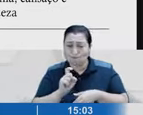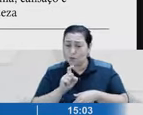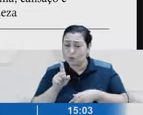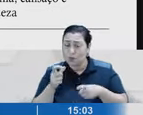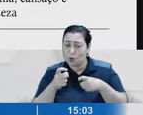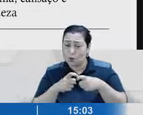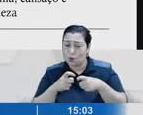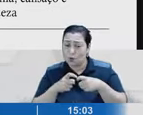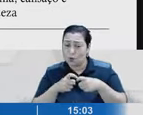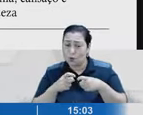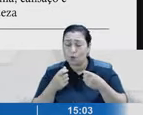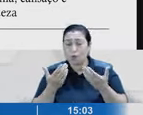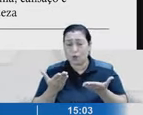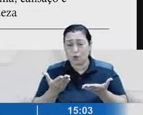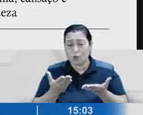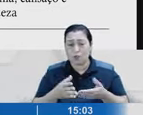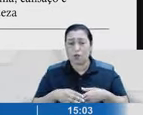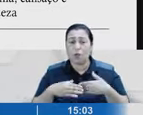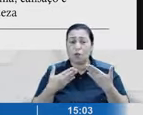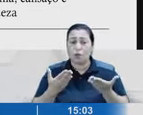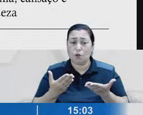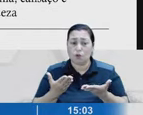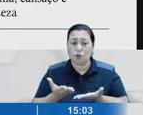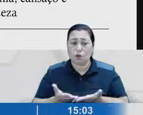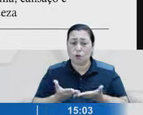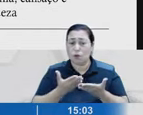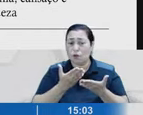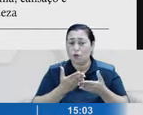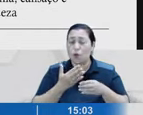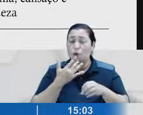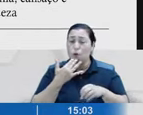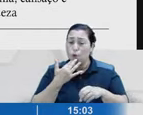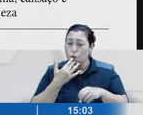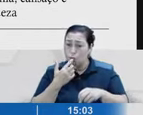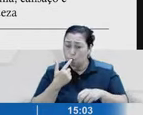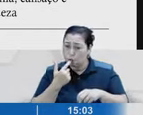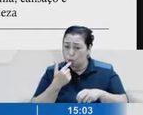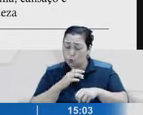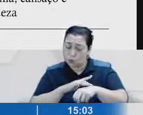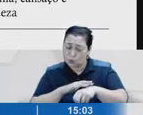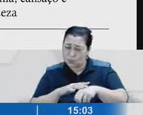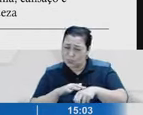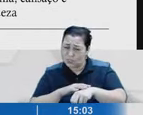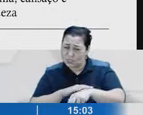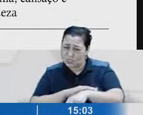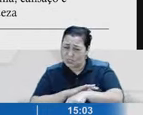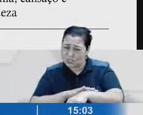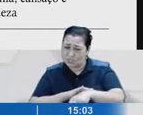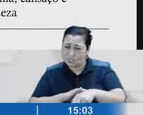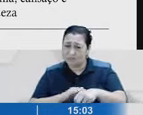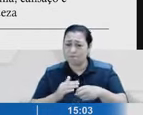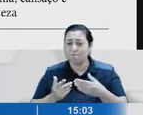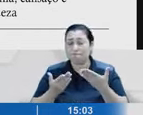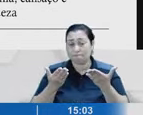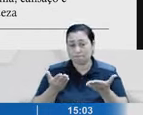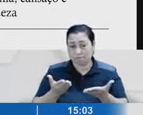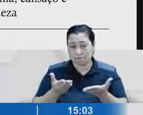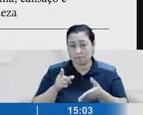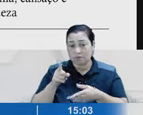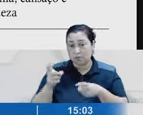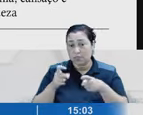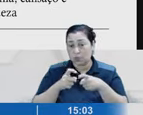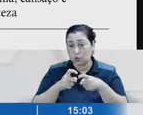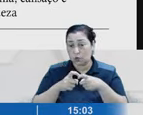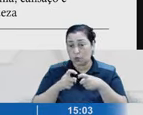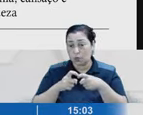o único que leva a pessoa ao médico? O sangue. É o único sintoma que traz o paciente ao consultório